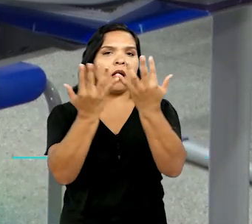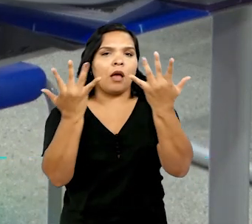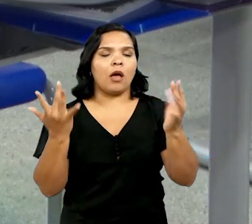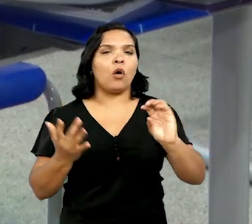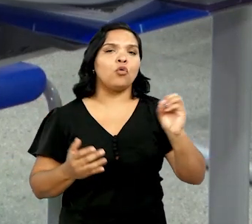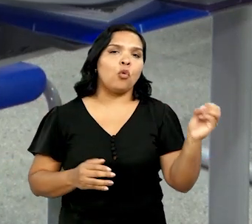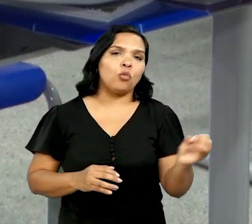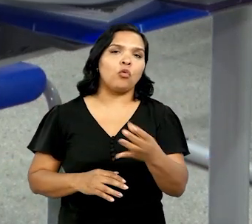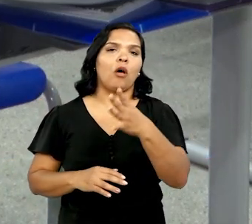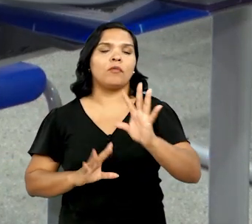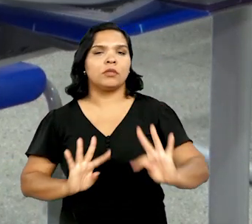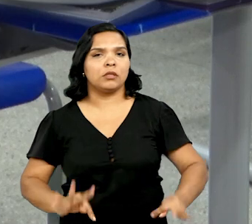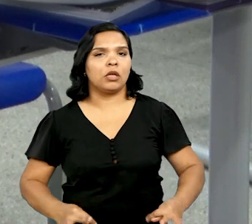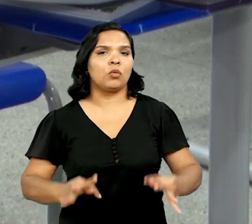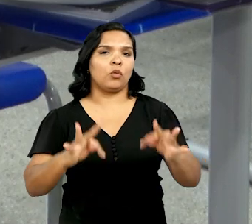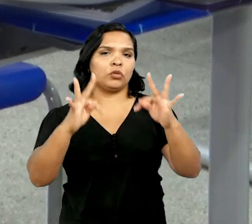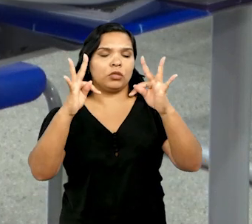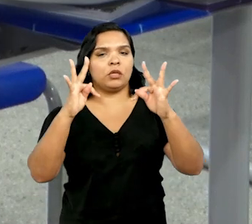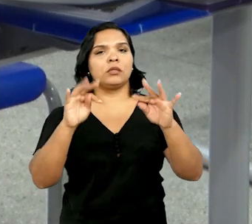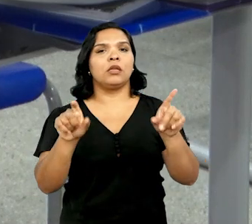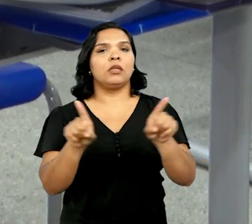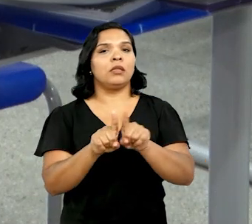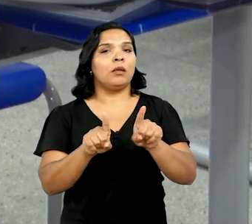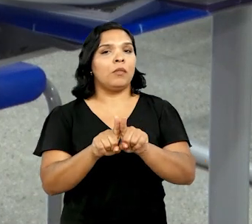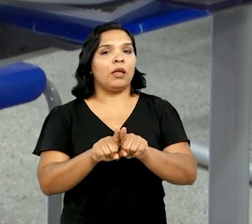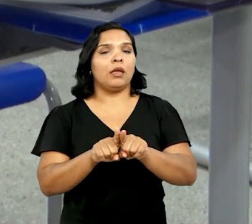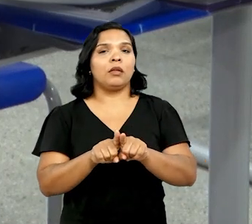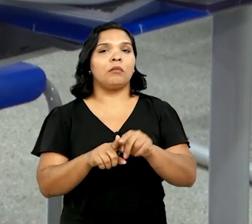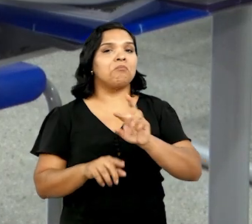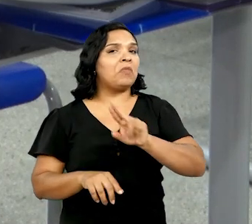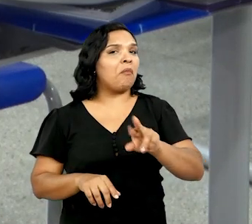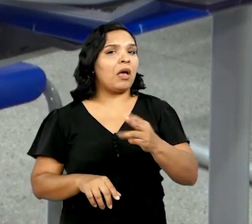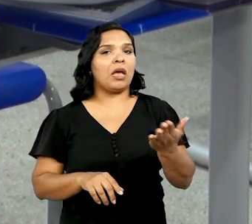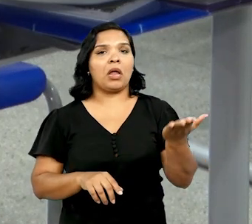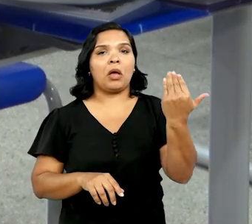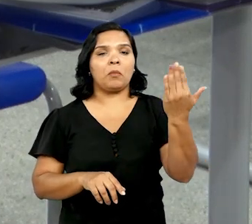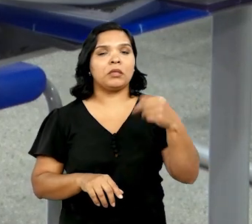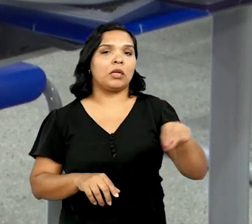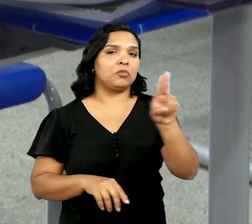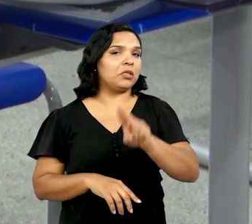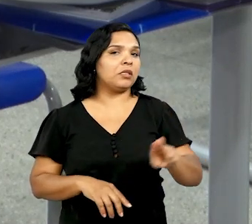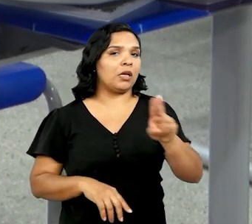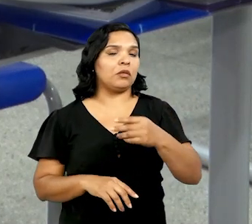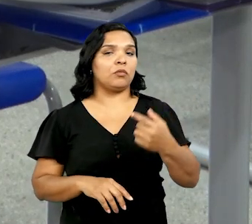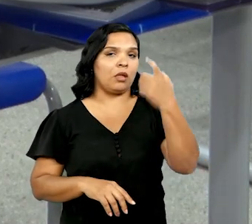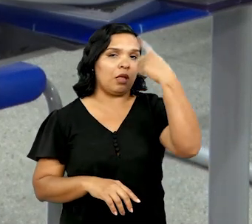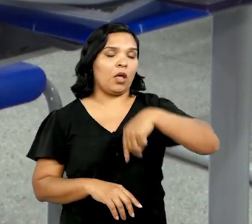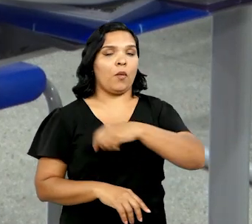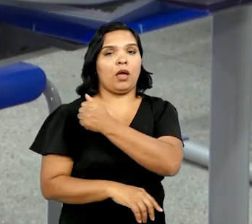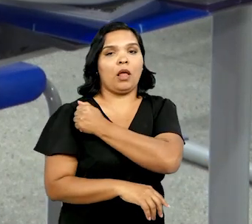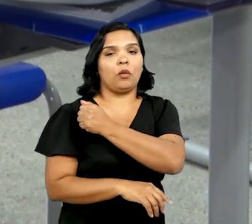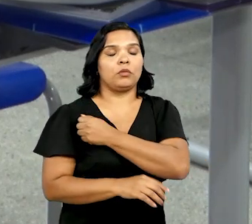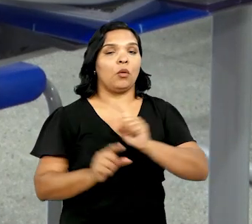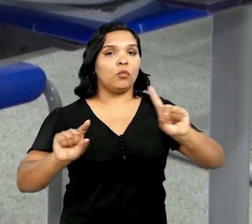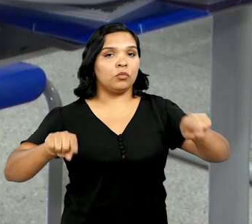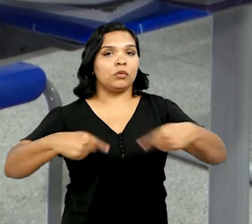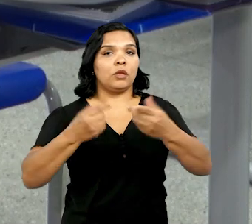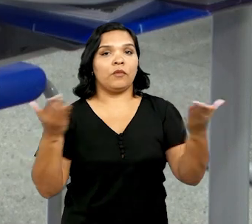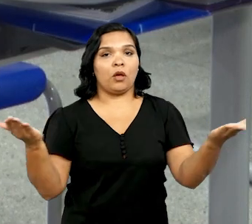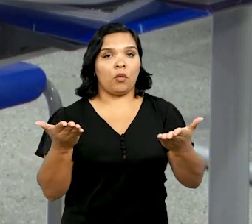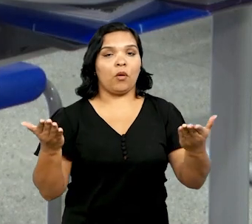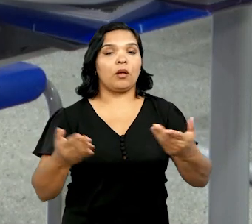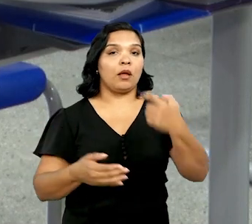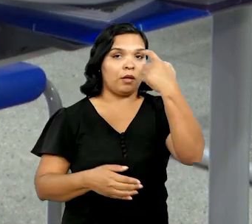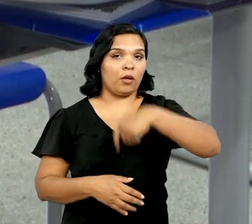matemáticas ou novas tecnologias, não eram utilizados, né, na sala de aula na época que eu era um aluno, por exemplo. Então, o desafio agora é,